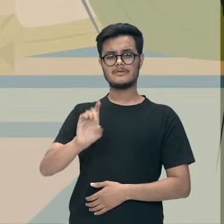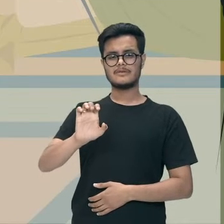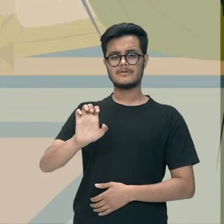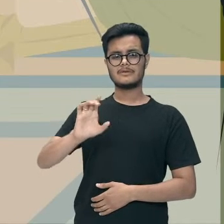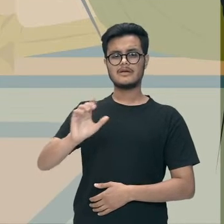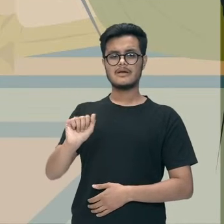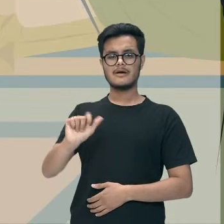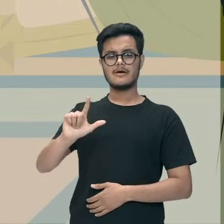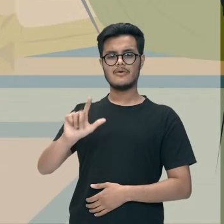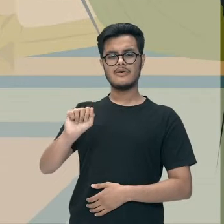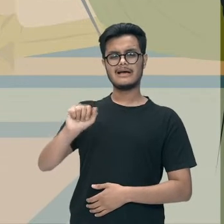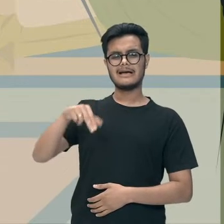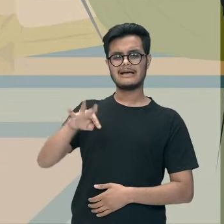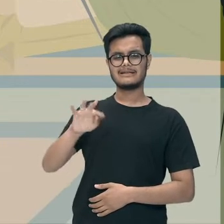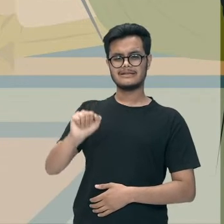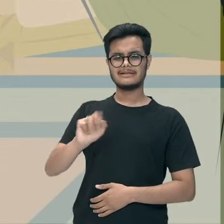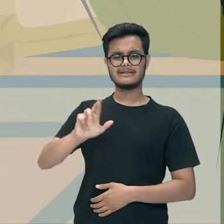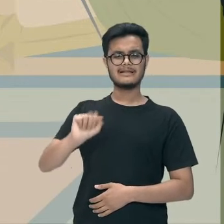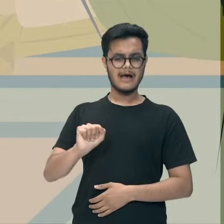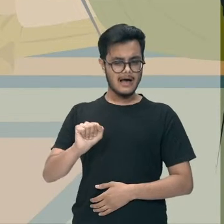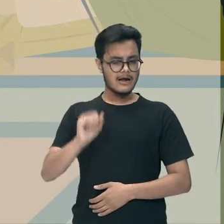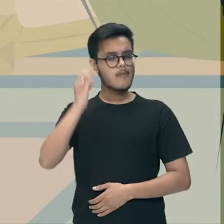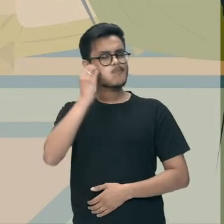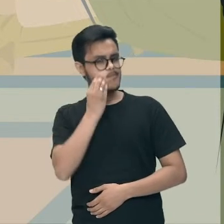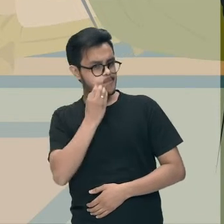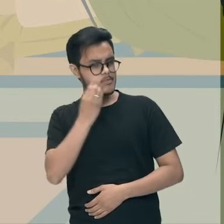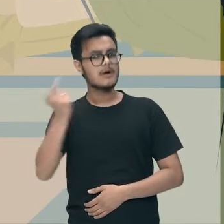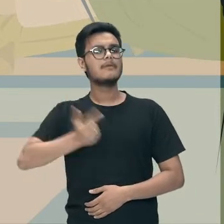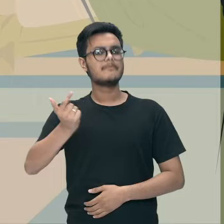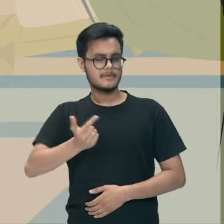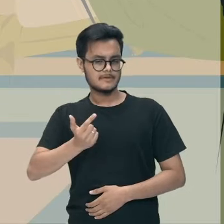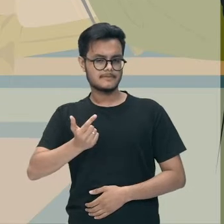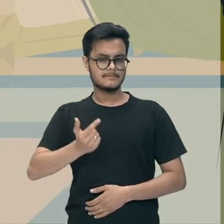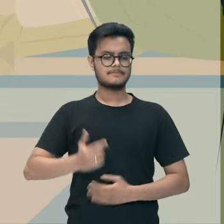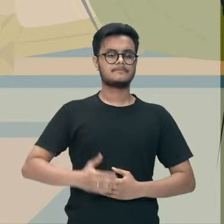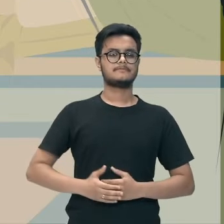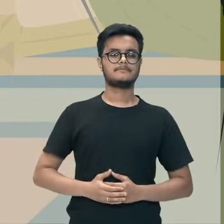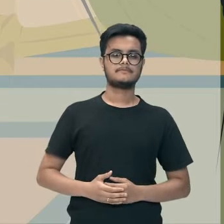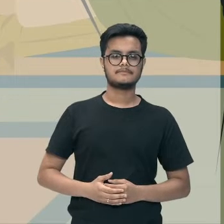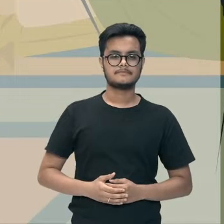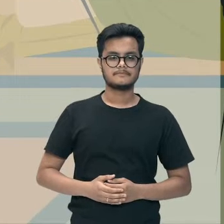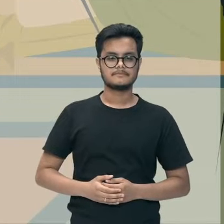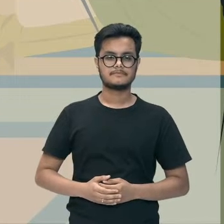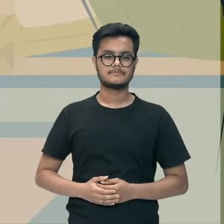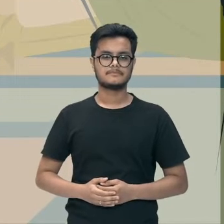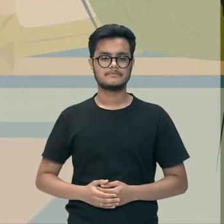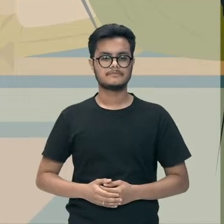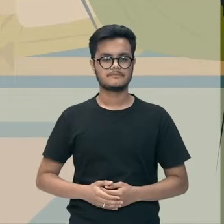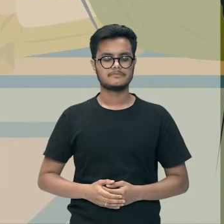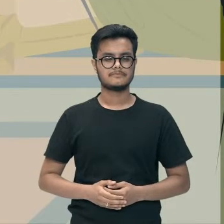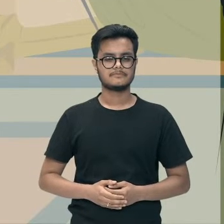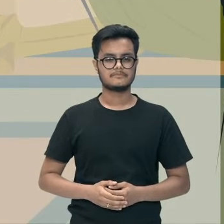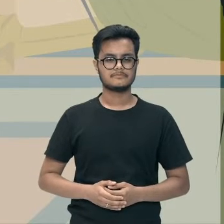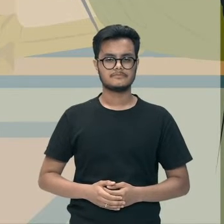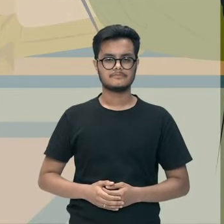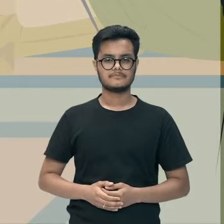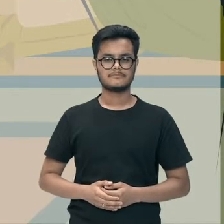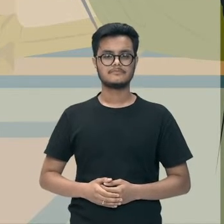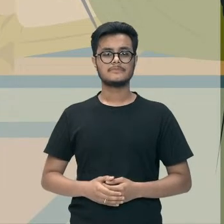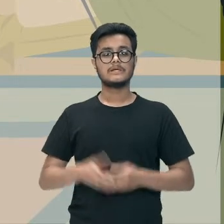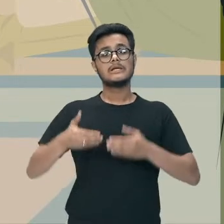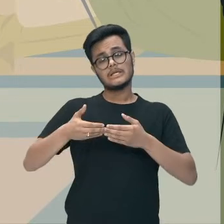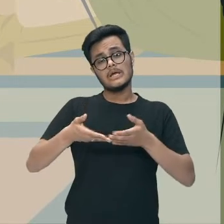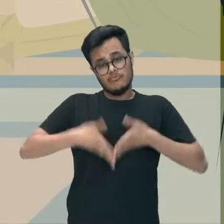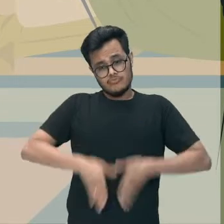aqui, né? Ficou conhecido principalmente como Dom Pedro II. Pedro de Alcântara nasceu no